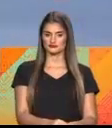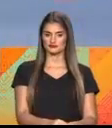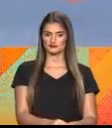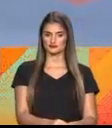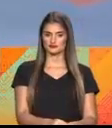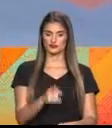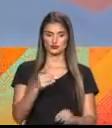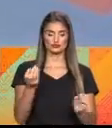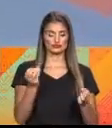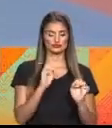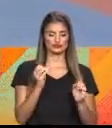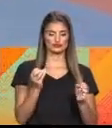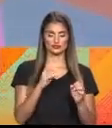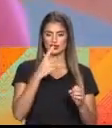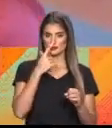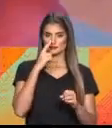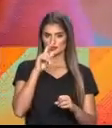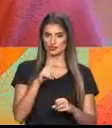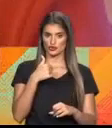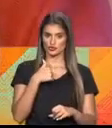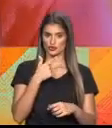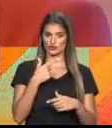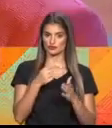Tu já não és aquele homem por quem